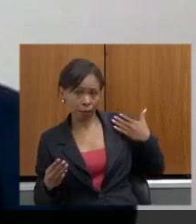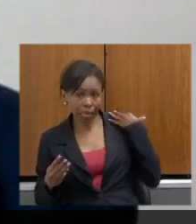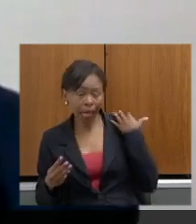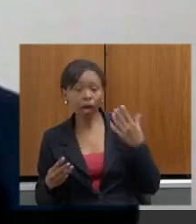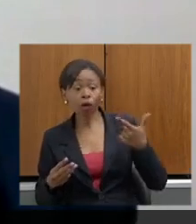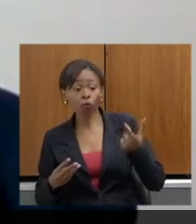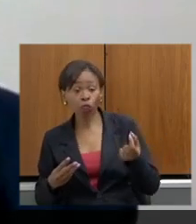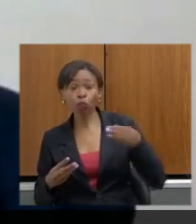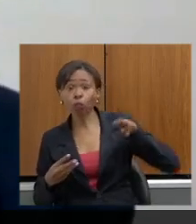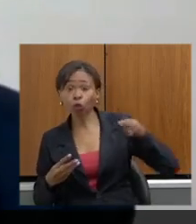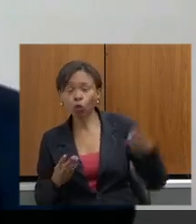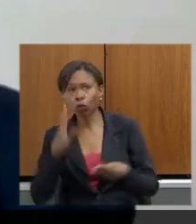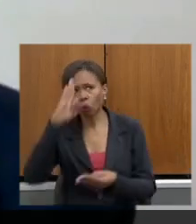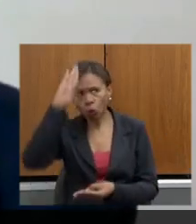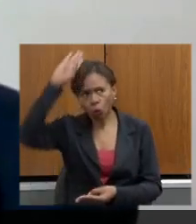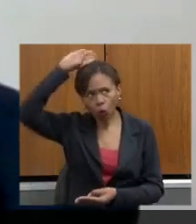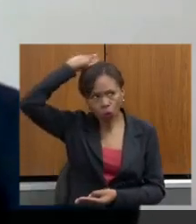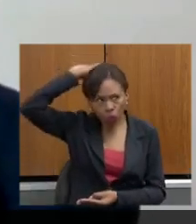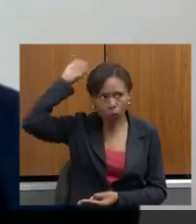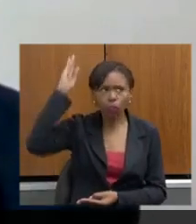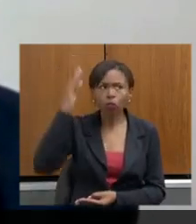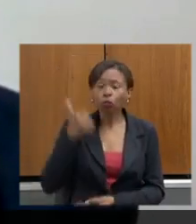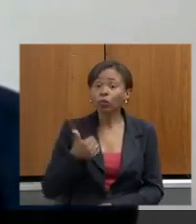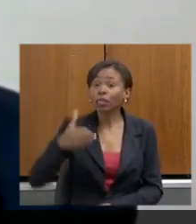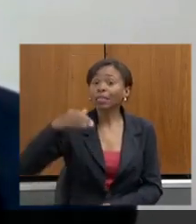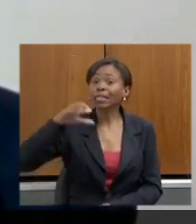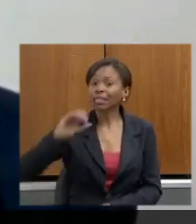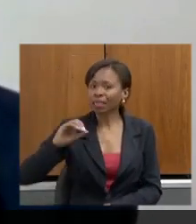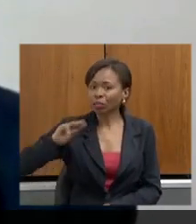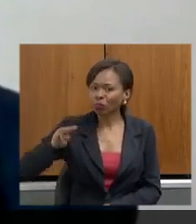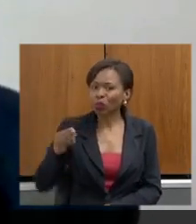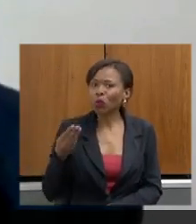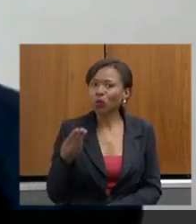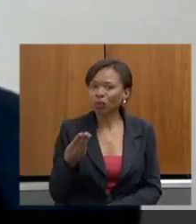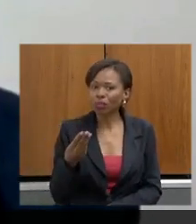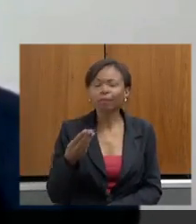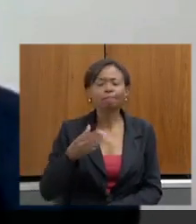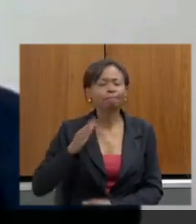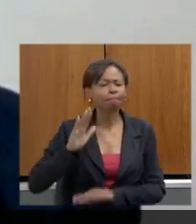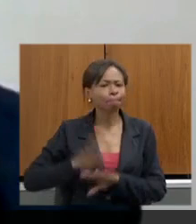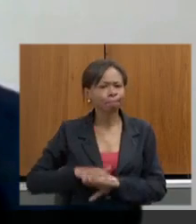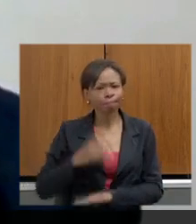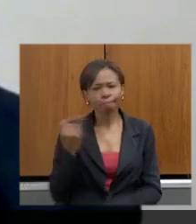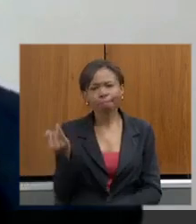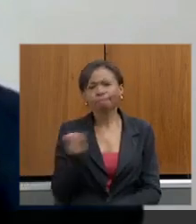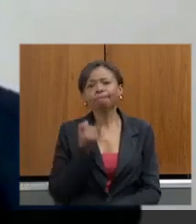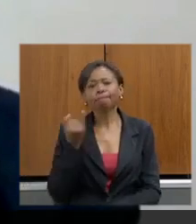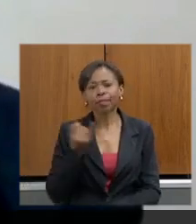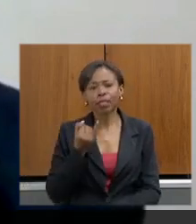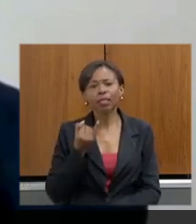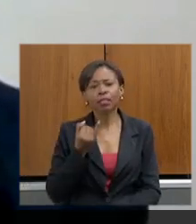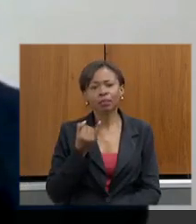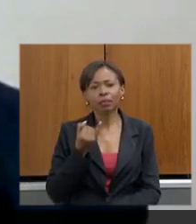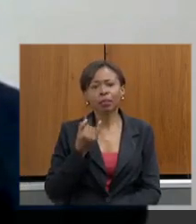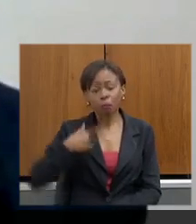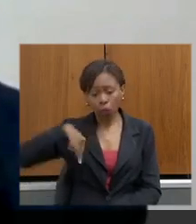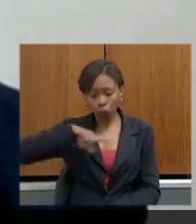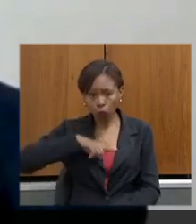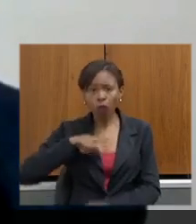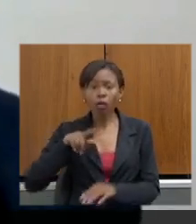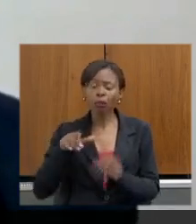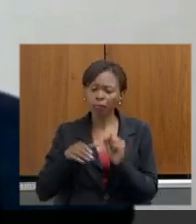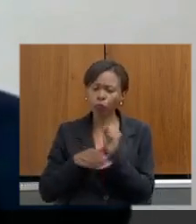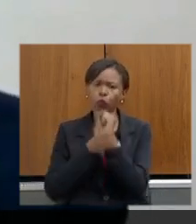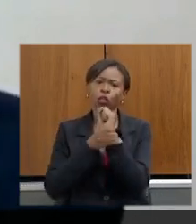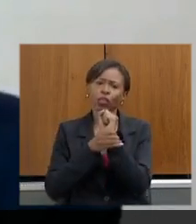e o bombeiros com 10 milhões muito importante para Nova sefra segurança pública de Minas Gerais